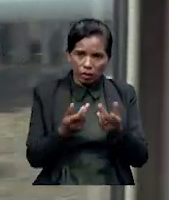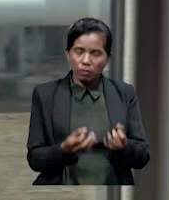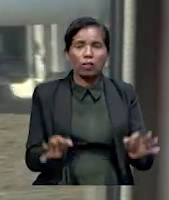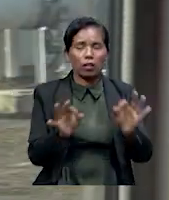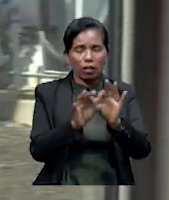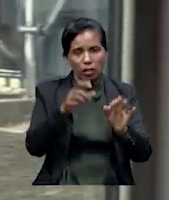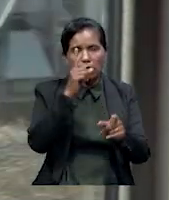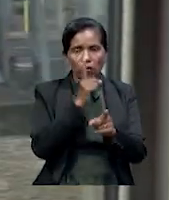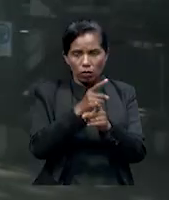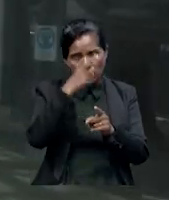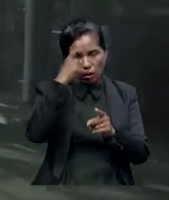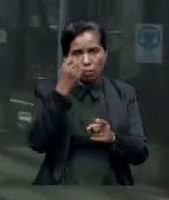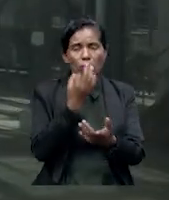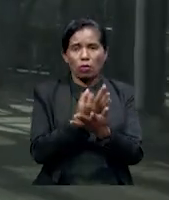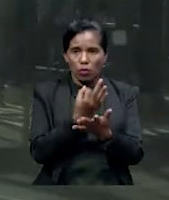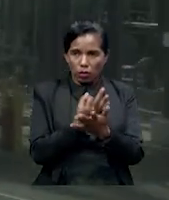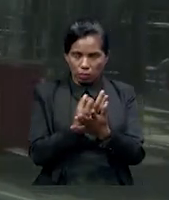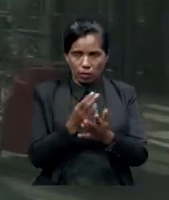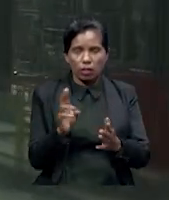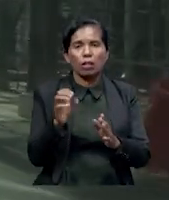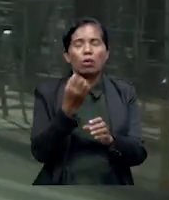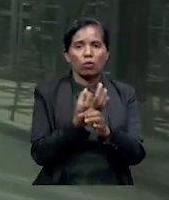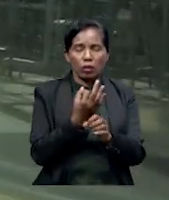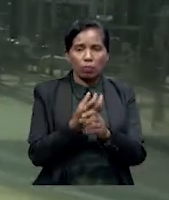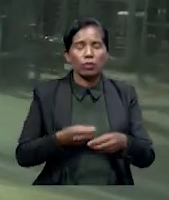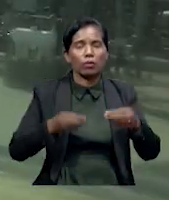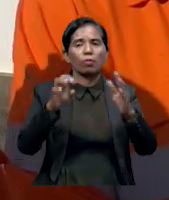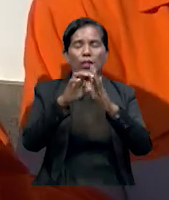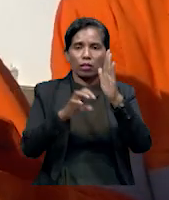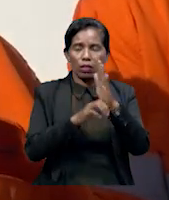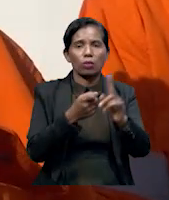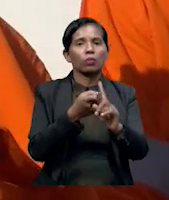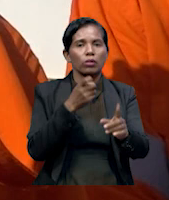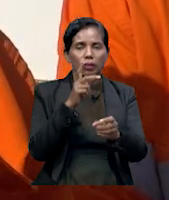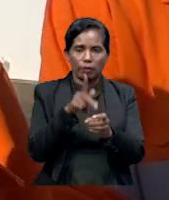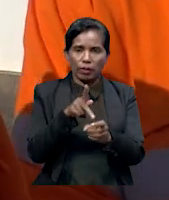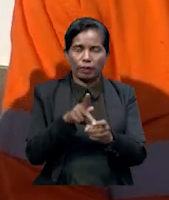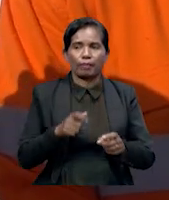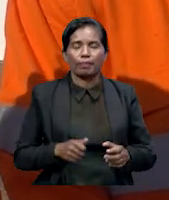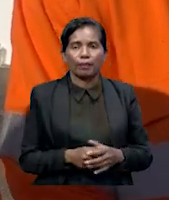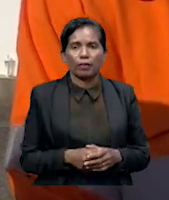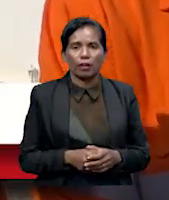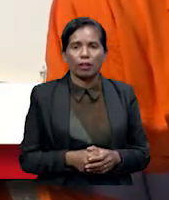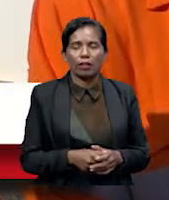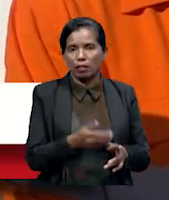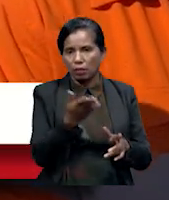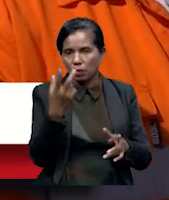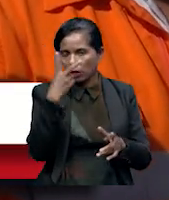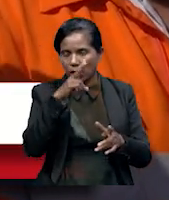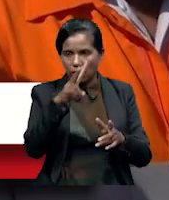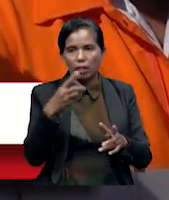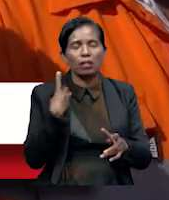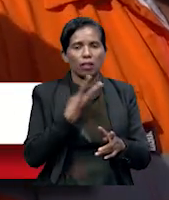o sangue durante ne financia Estado, mas o se fundo petrolífero. Atidane, que abu observare, itare,